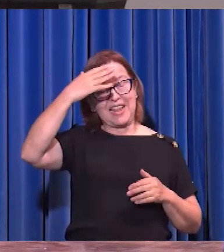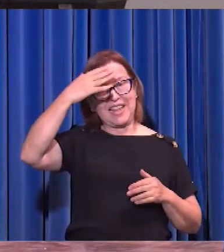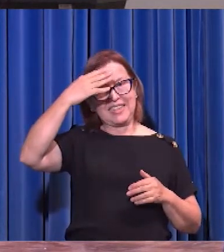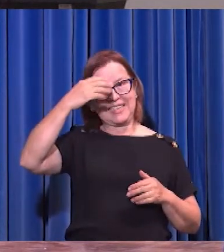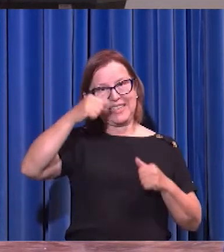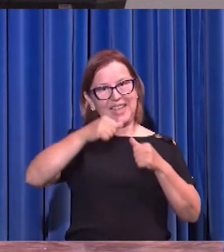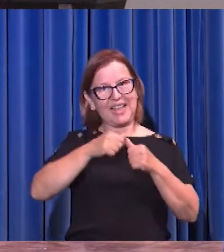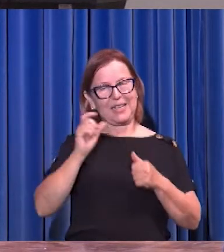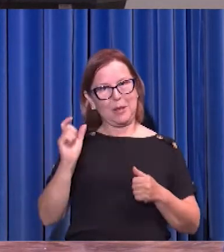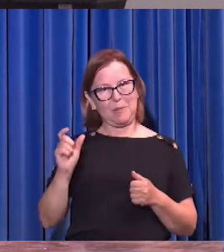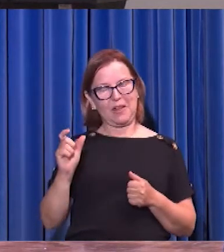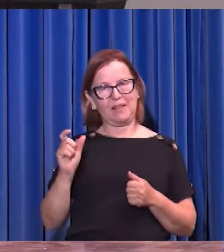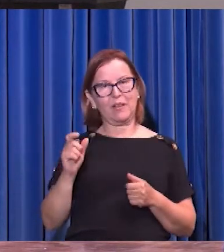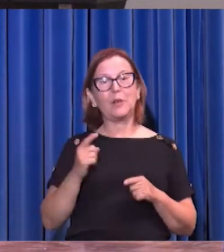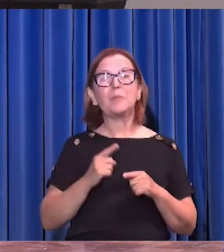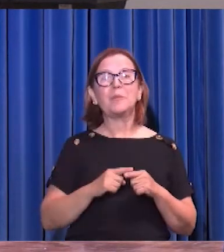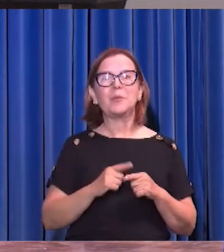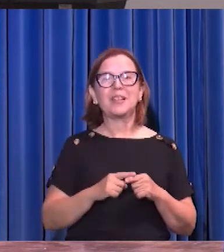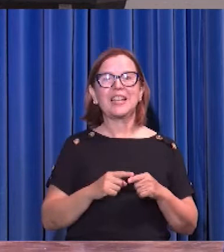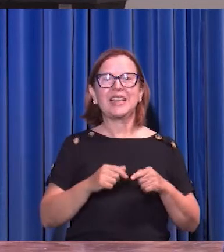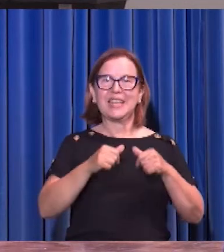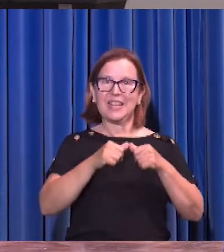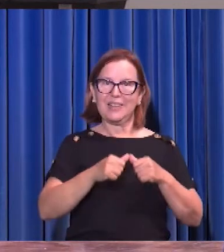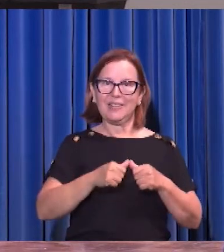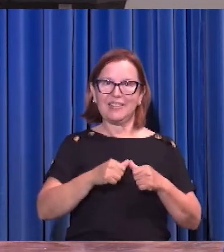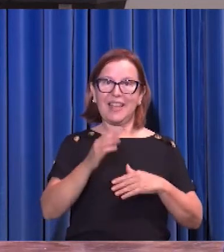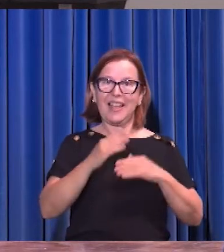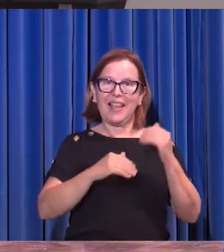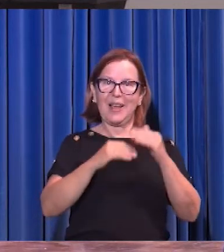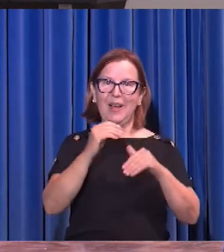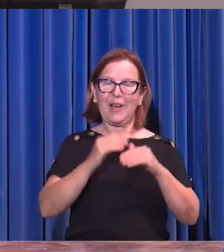Eu posso ficar falando aqui por mais de 1 hora.